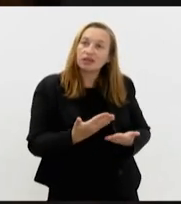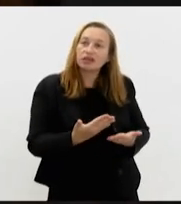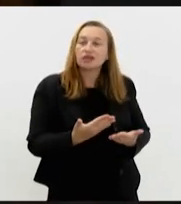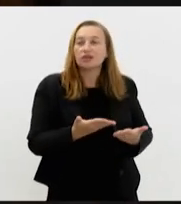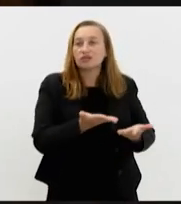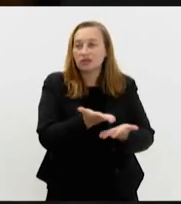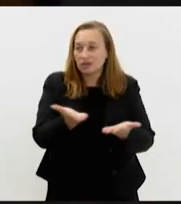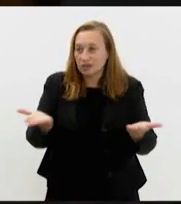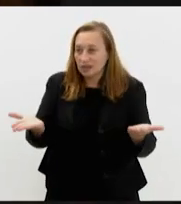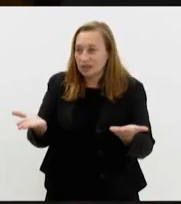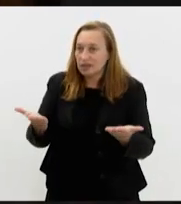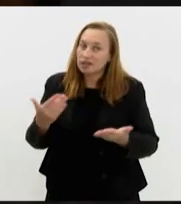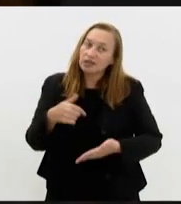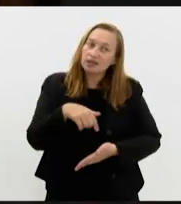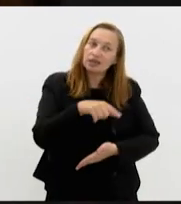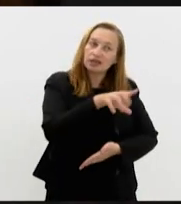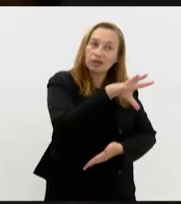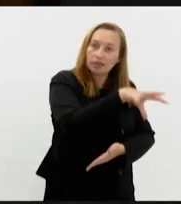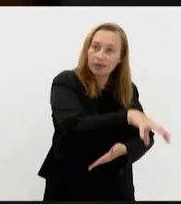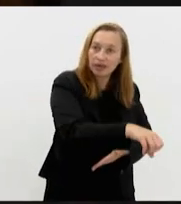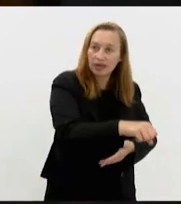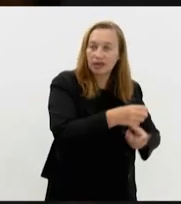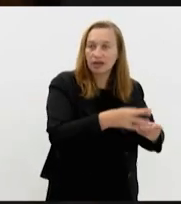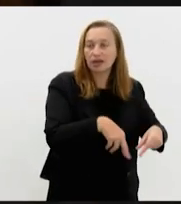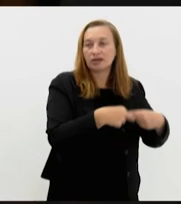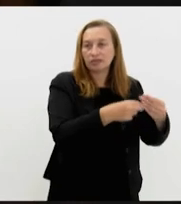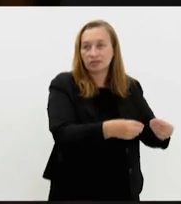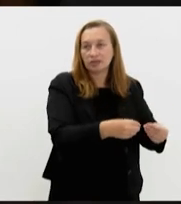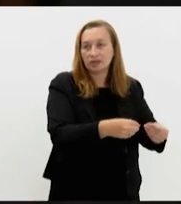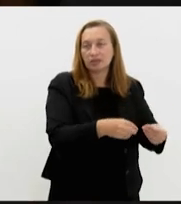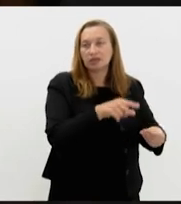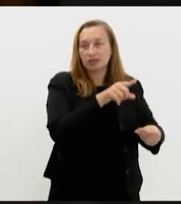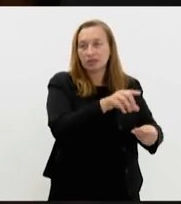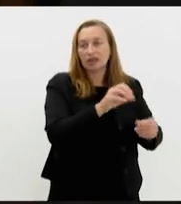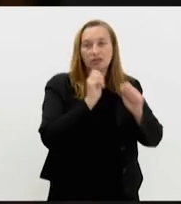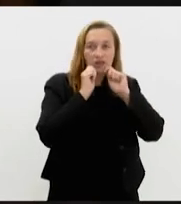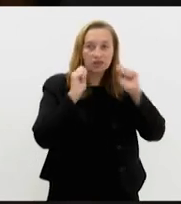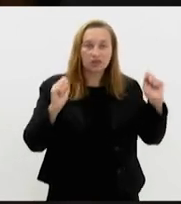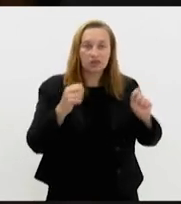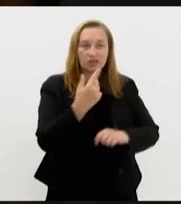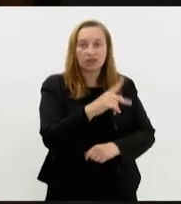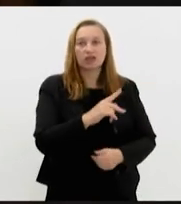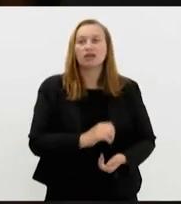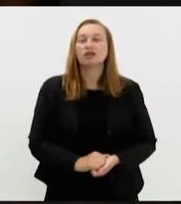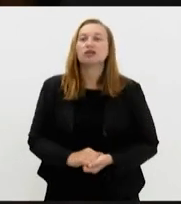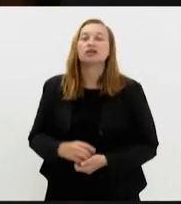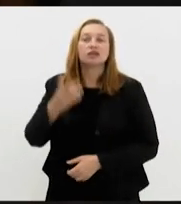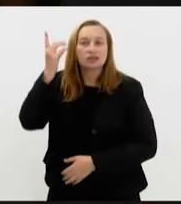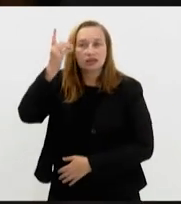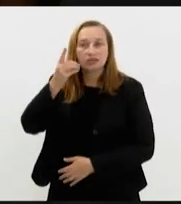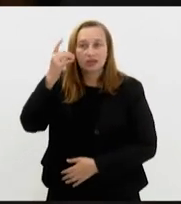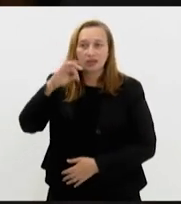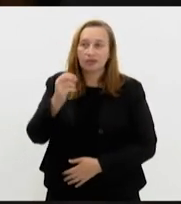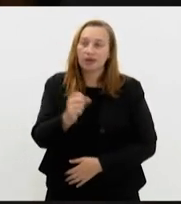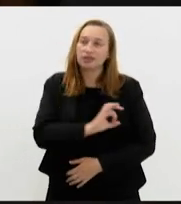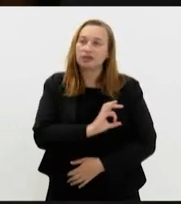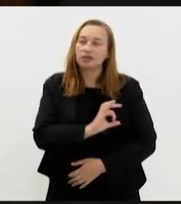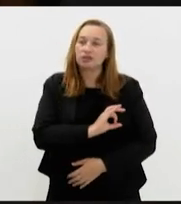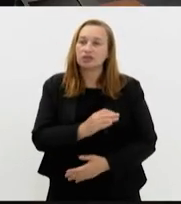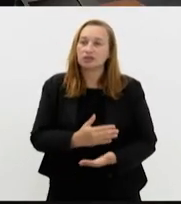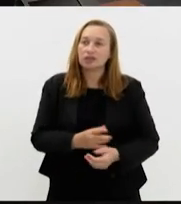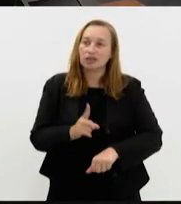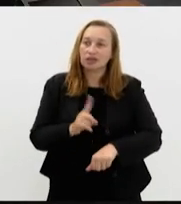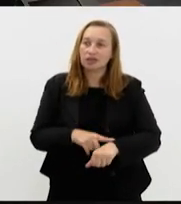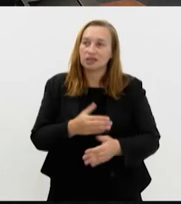Vossas Excelências retirar a lembrancinha ali, está com a assessoria no balcão ali fora. Deputada Marta Rocha, seu tempo só começa a contar a partir de